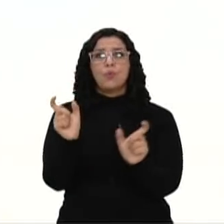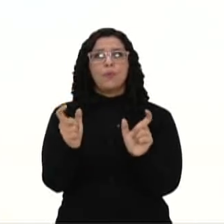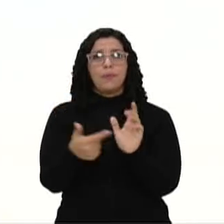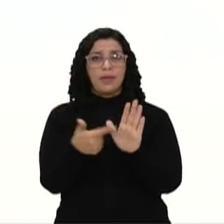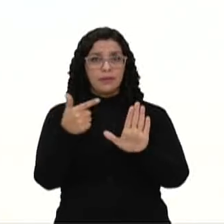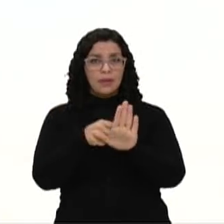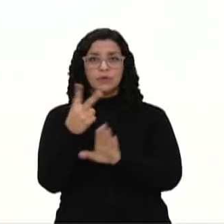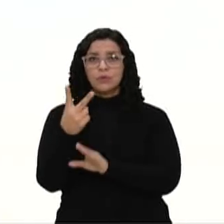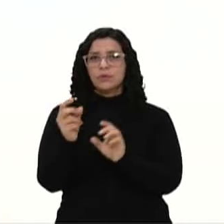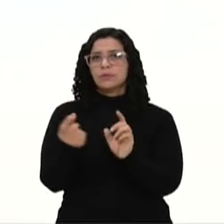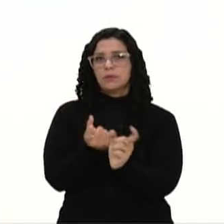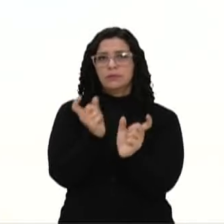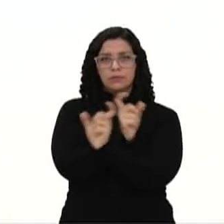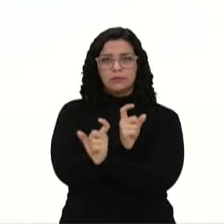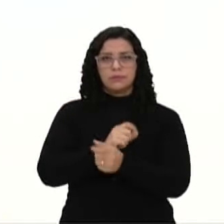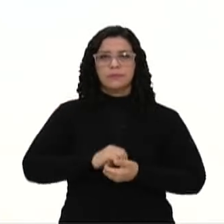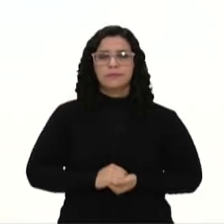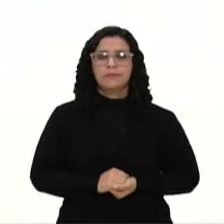2 para antítese.